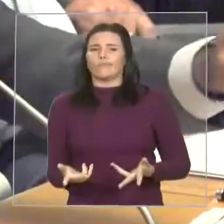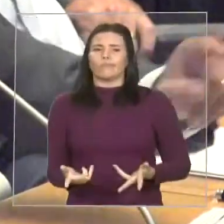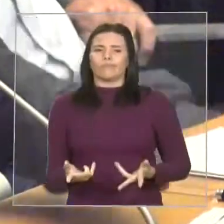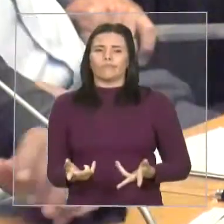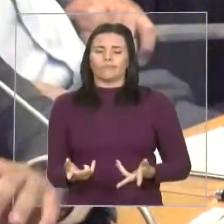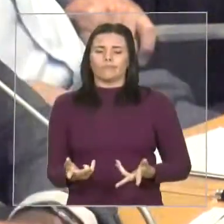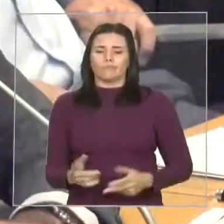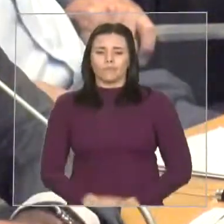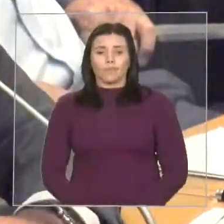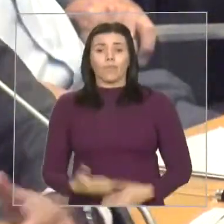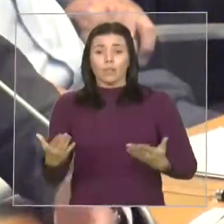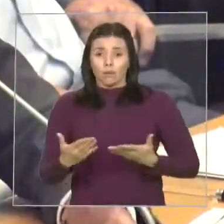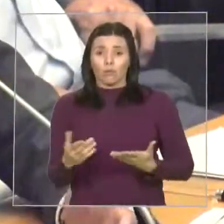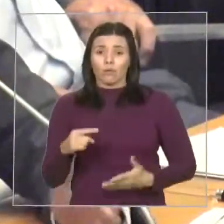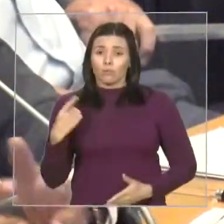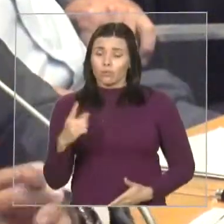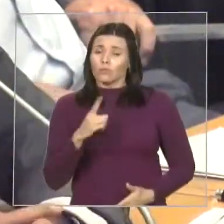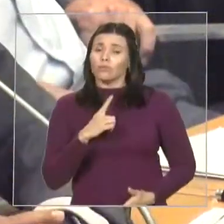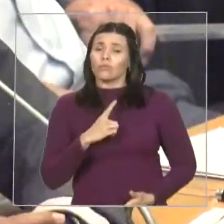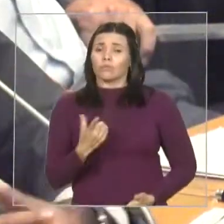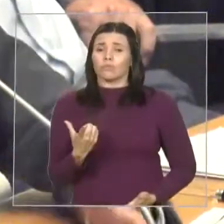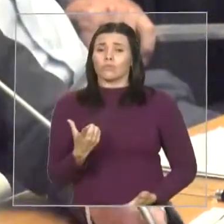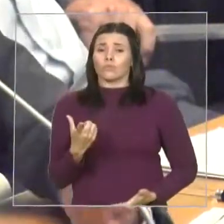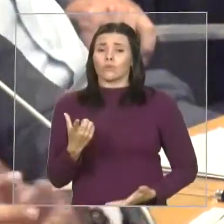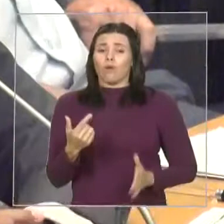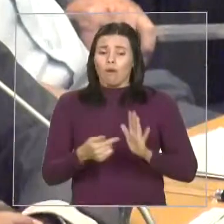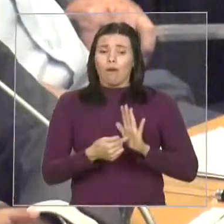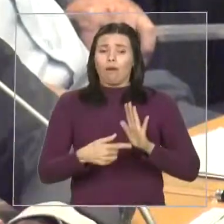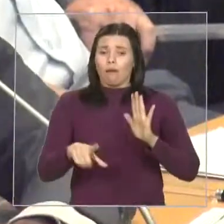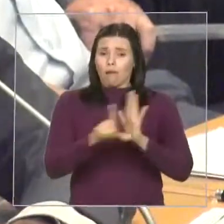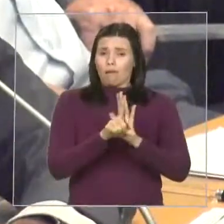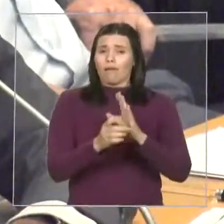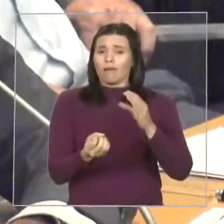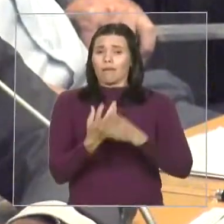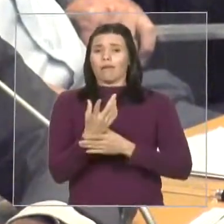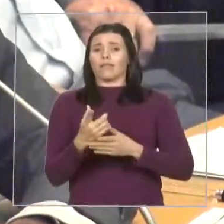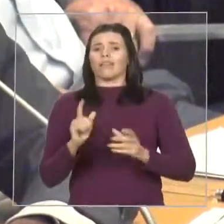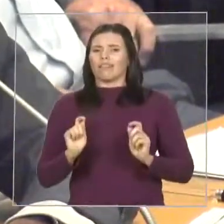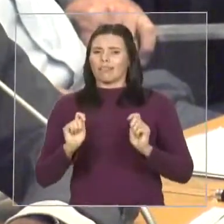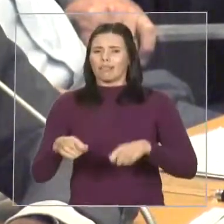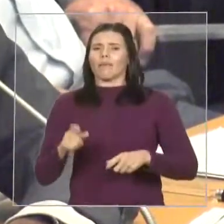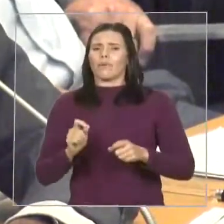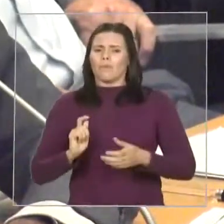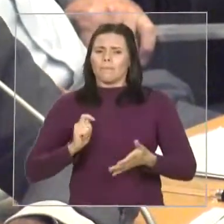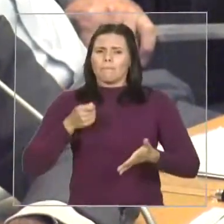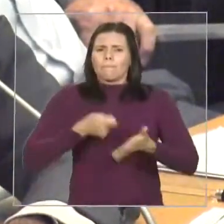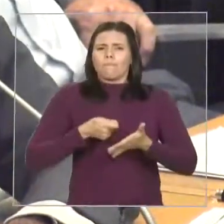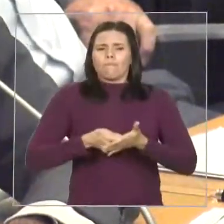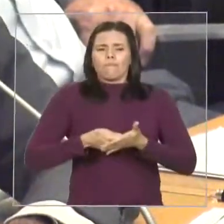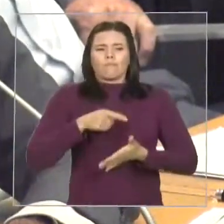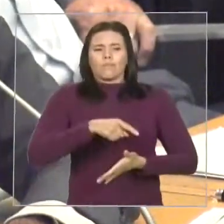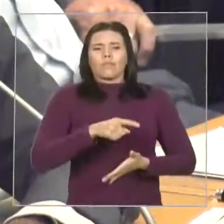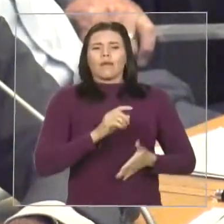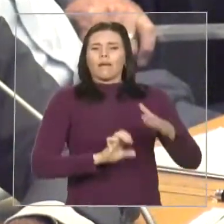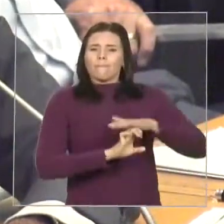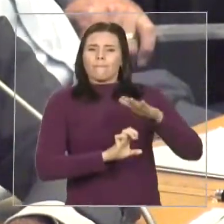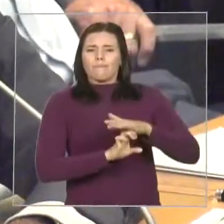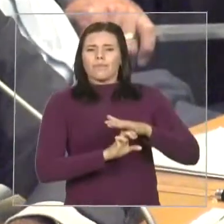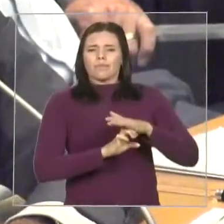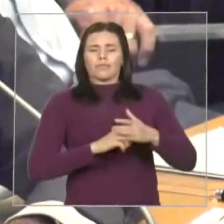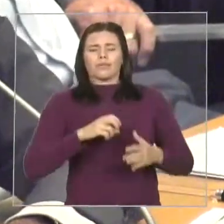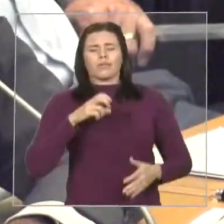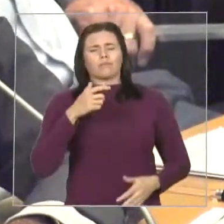a mais, ele acha ruim? Ele não quer? Ele só quer o dinheiro se for daquele